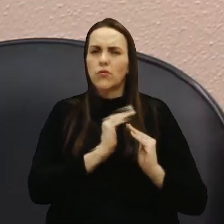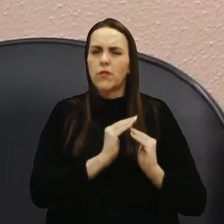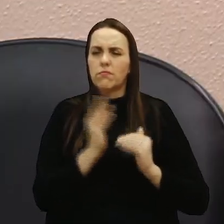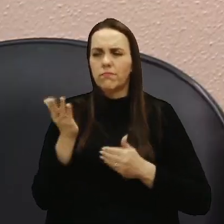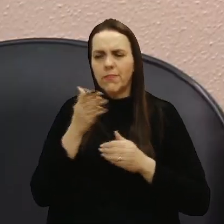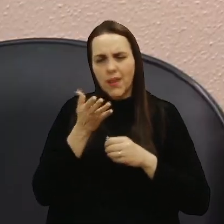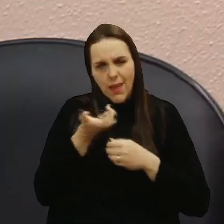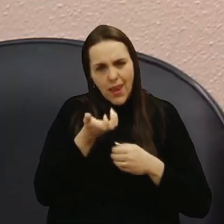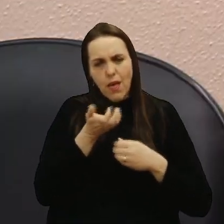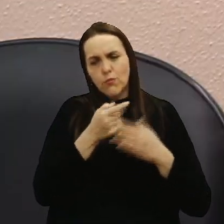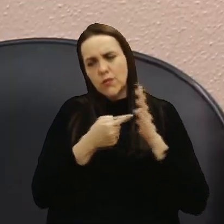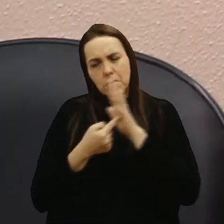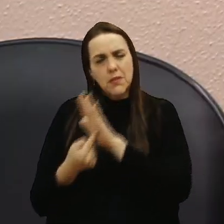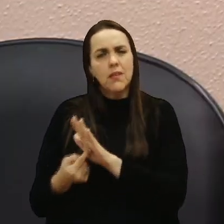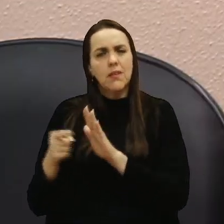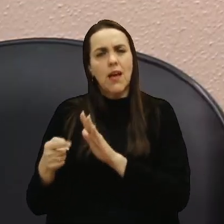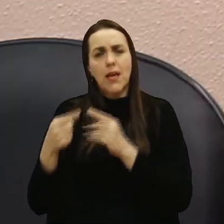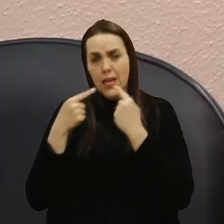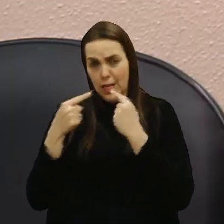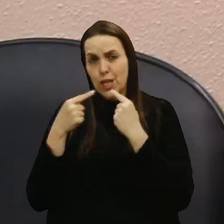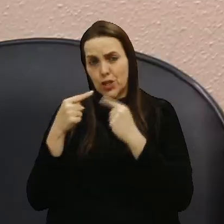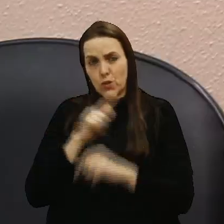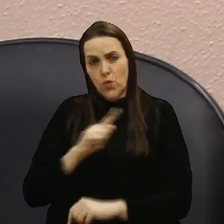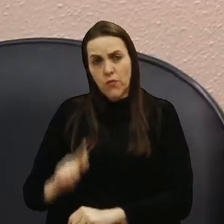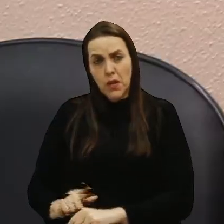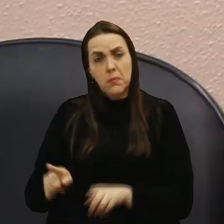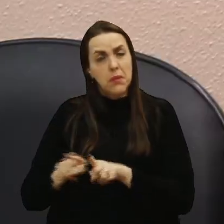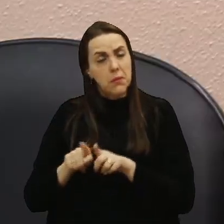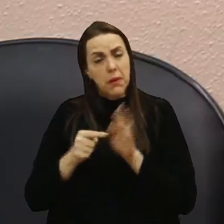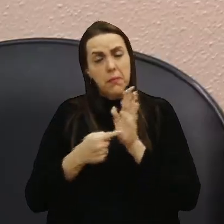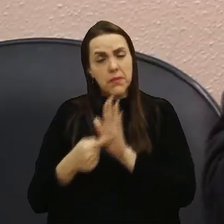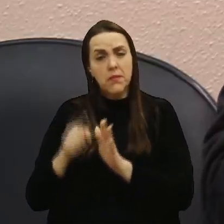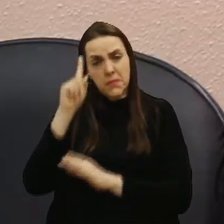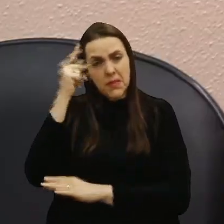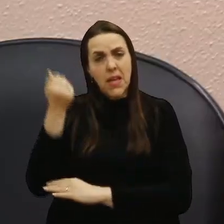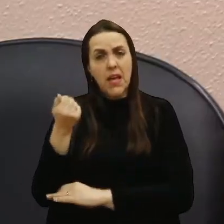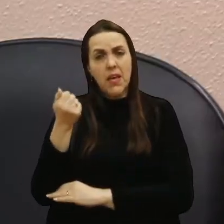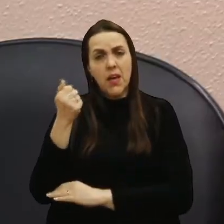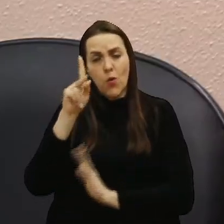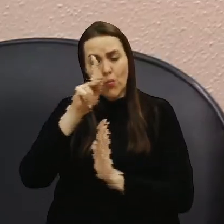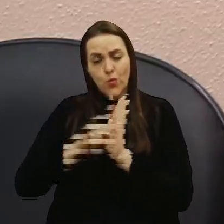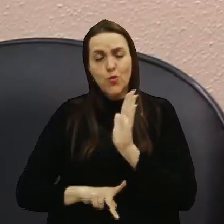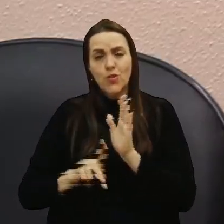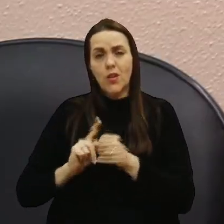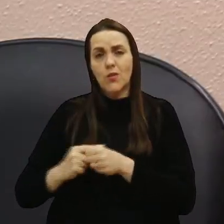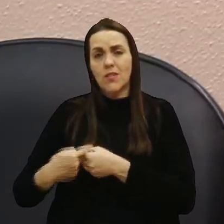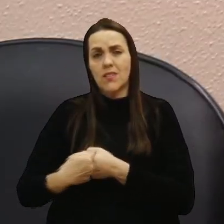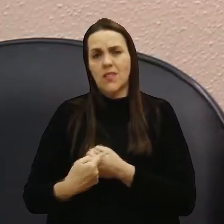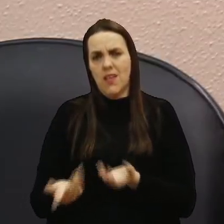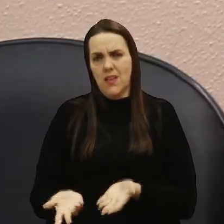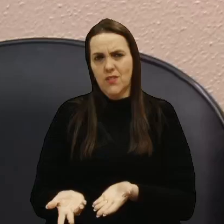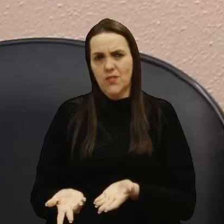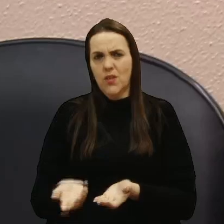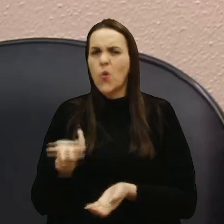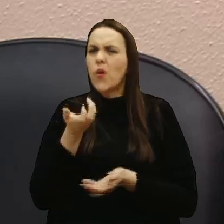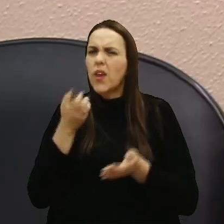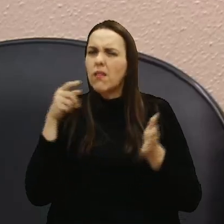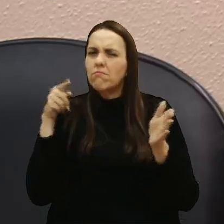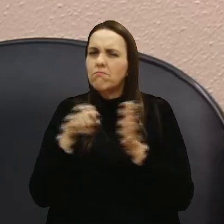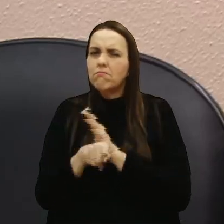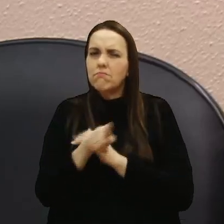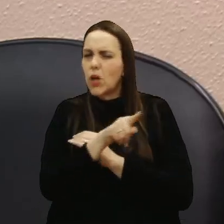Sempre apresentamos críticas, mas também apresentamos uma ideia, um projeto de cidade. E eu queria fazer um questionamento para todos